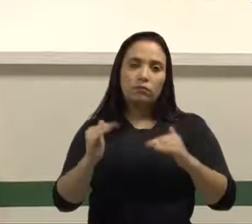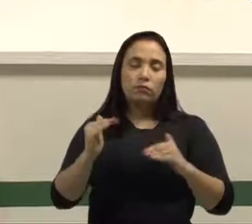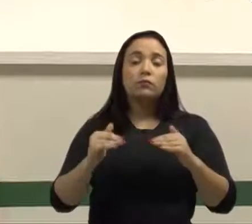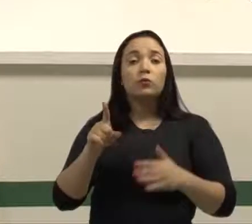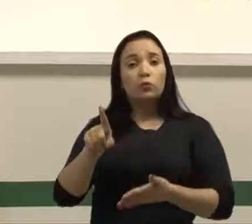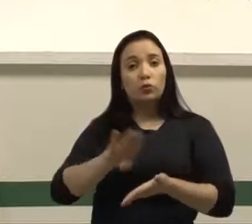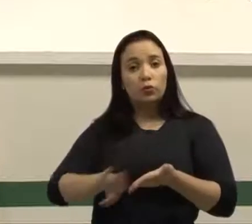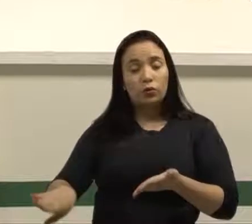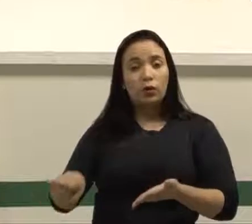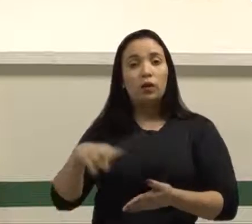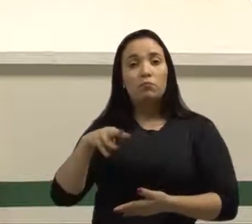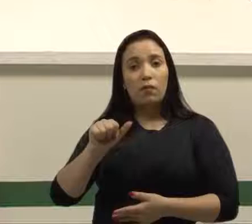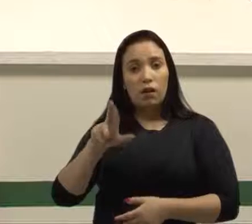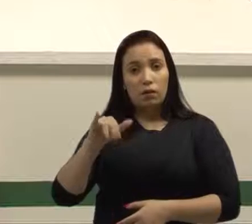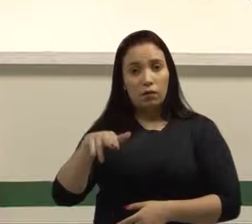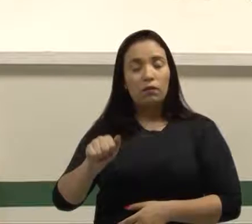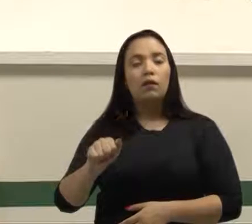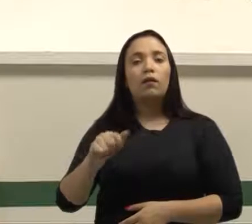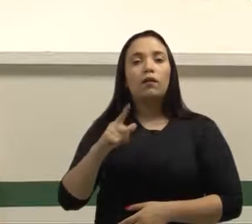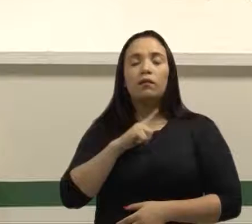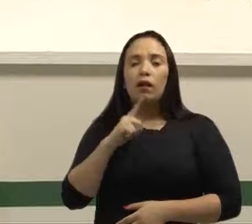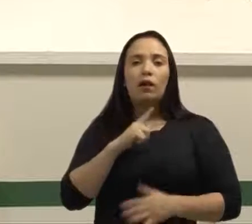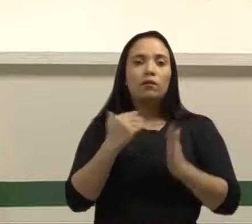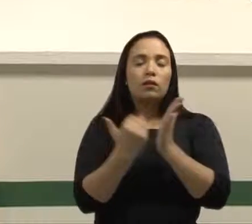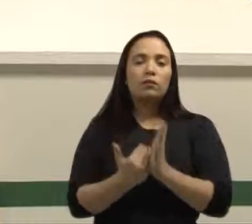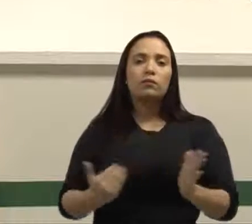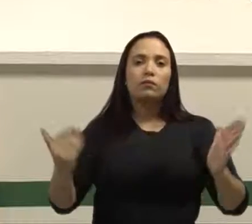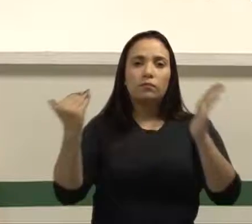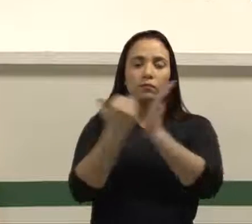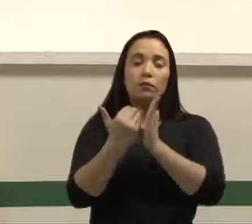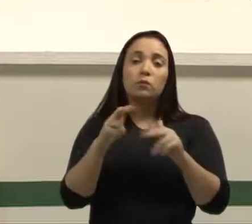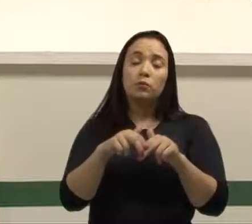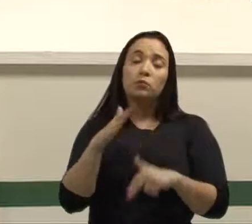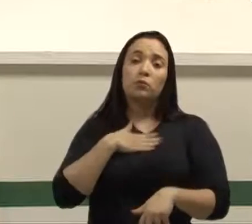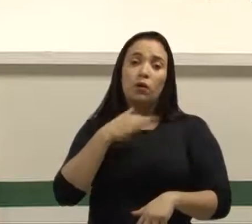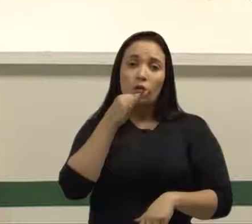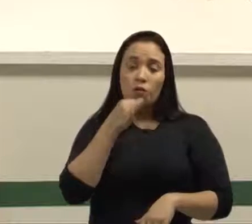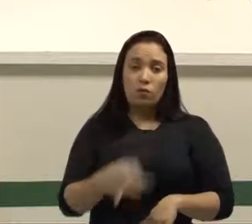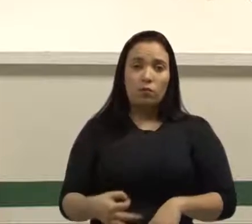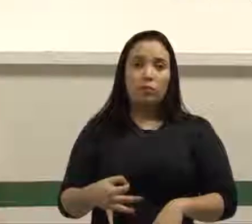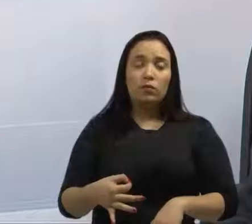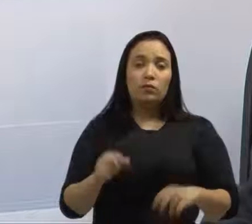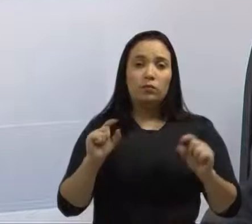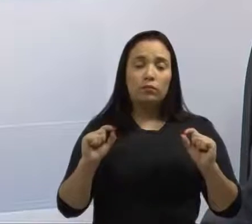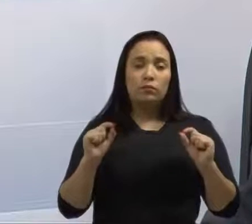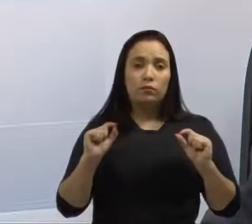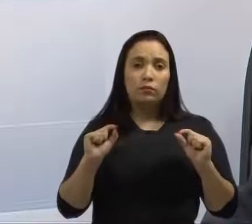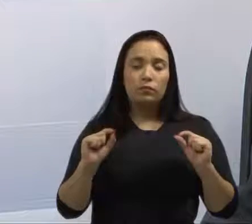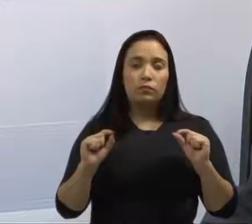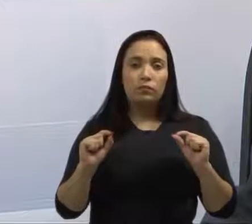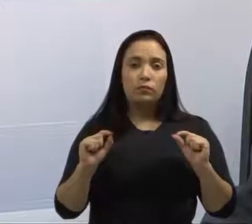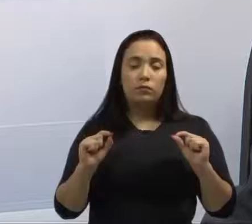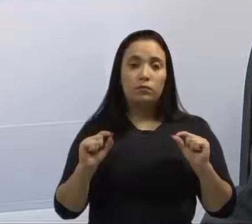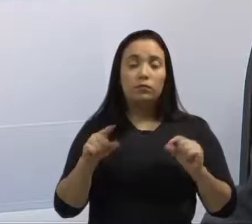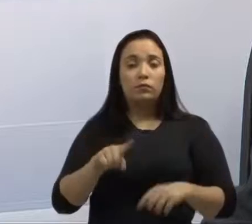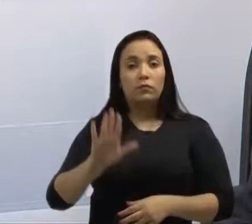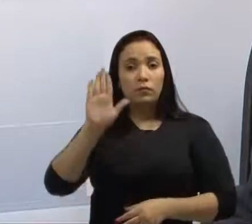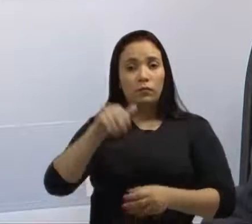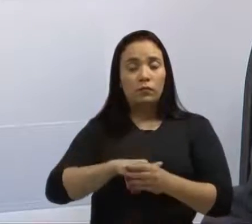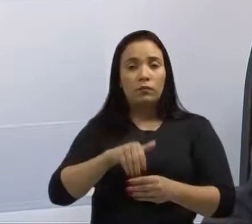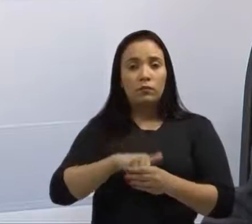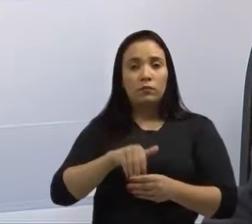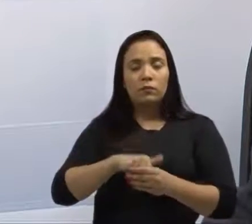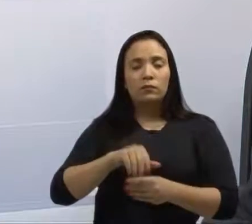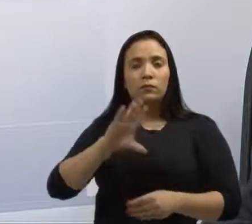tira a Marina, ele ultrapassa os 2 dígitos. Então, na minha avaliação, uma